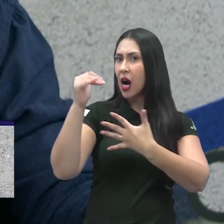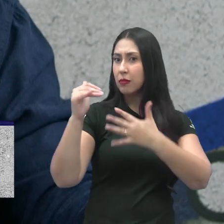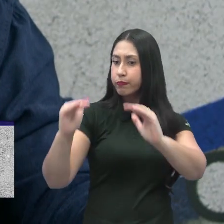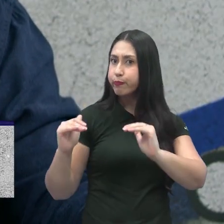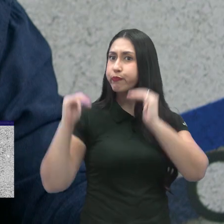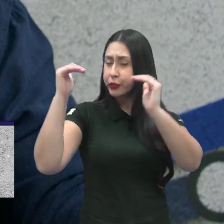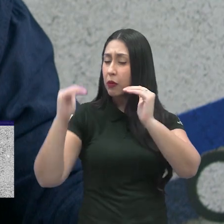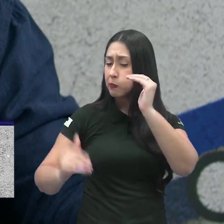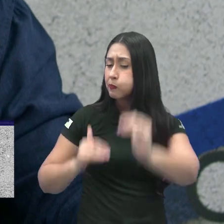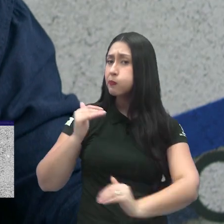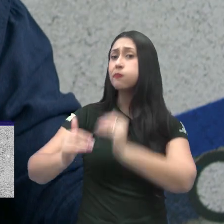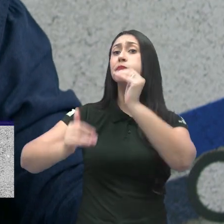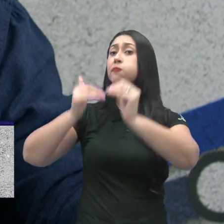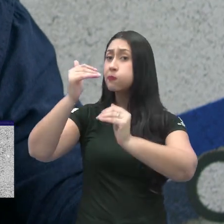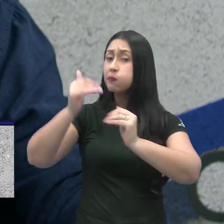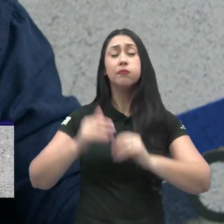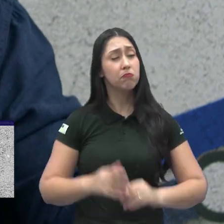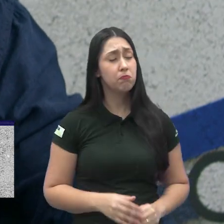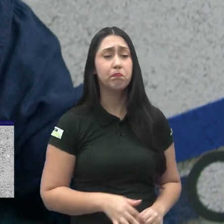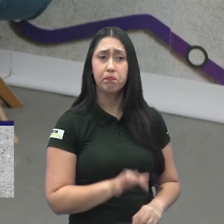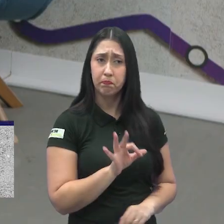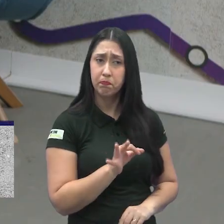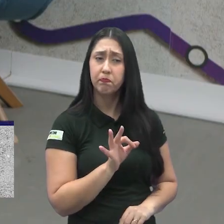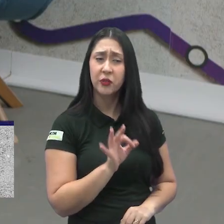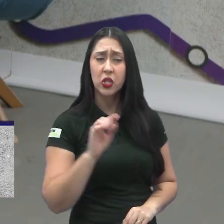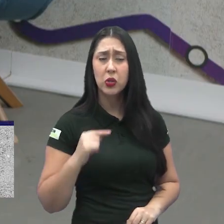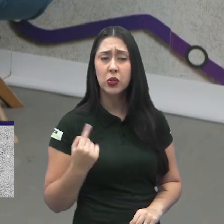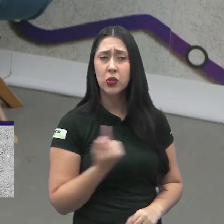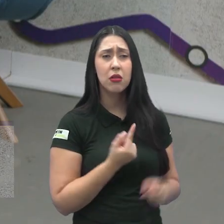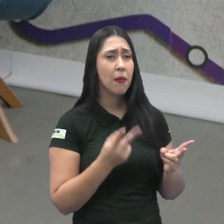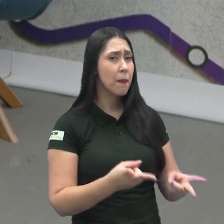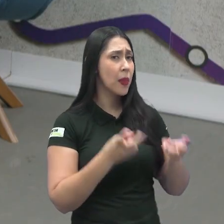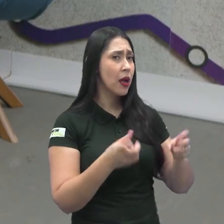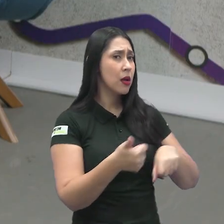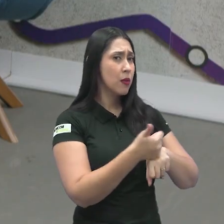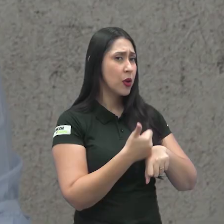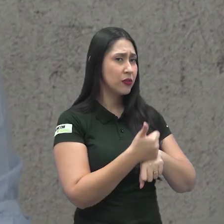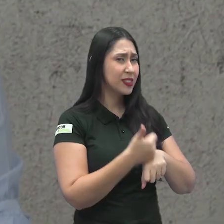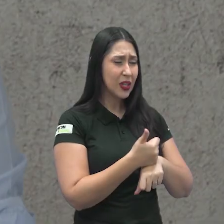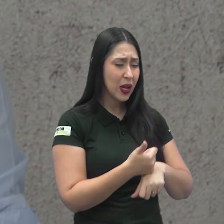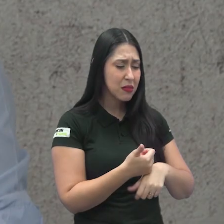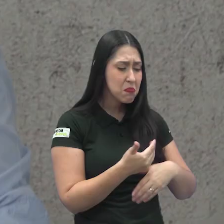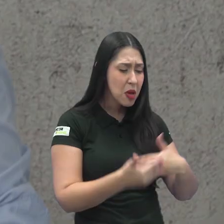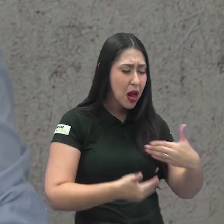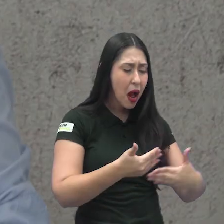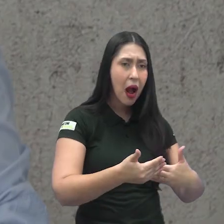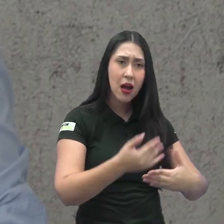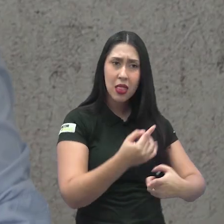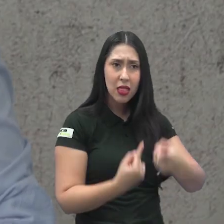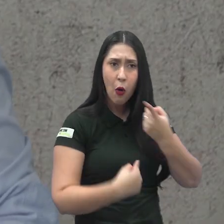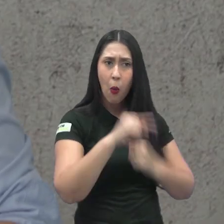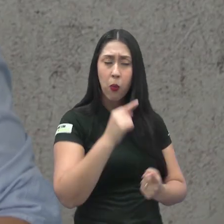ser uma pessoa que decola mesmo na carreira. Com certeza. A gente vê que várias profissões vêm mudando com